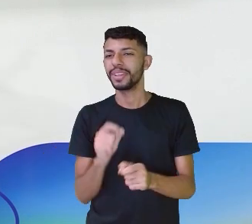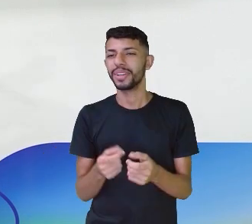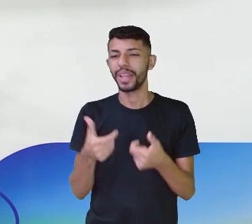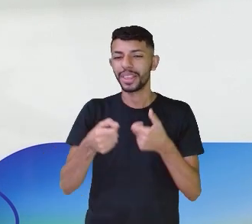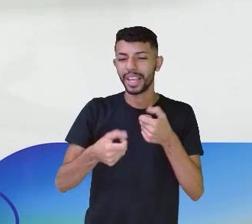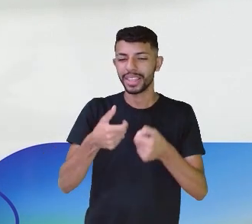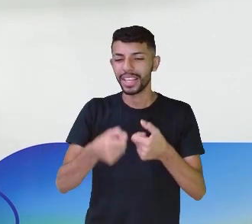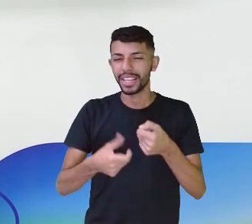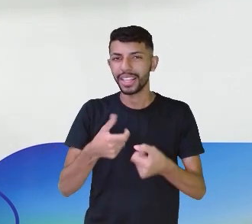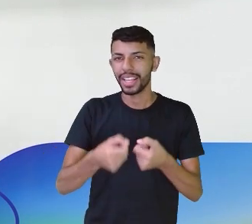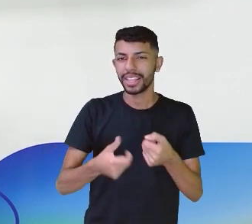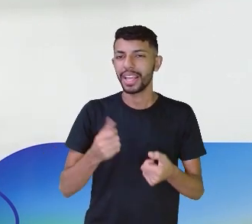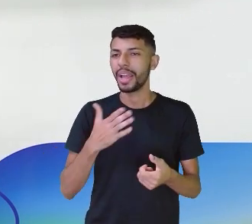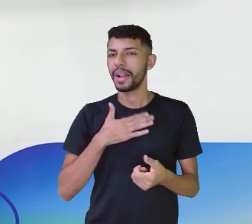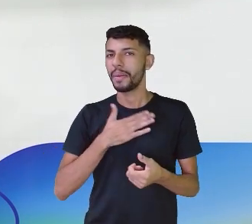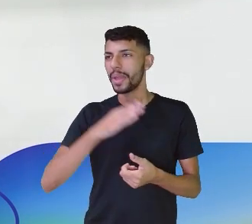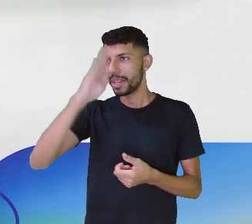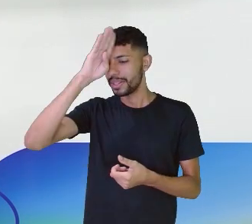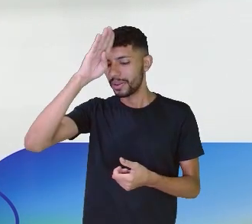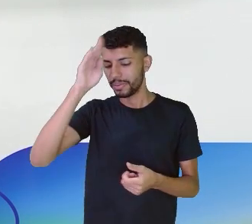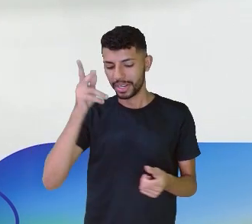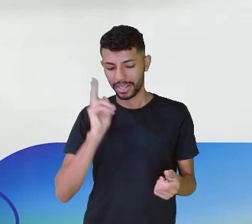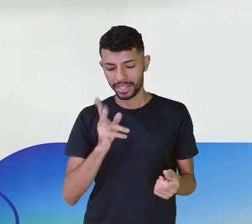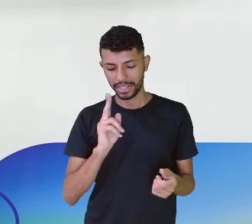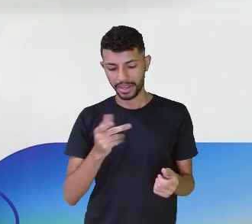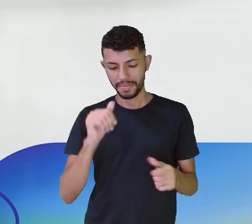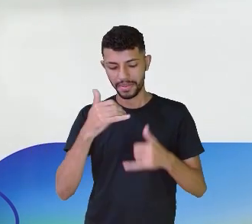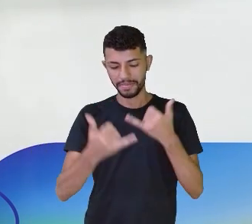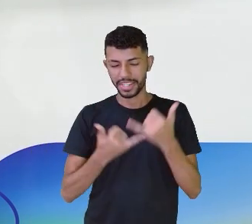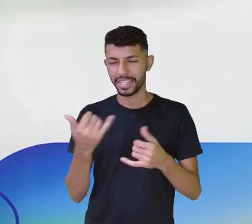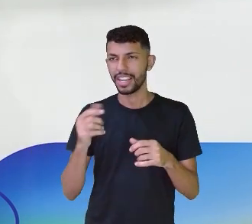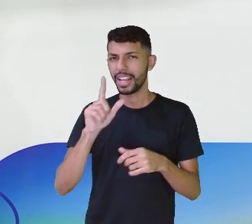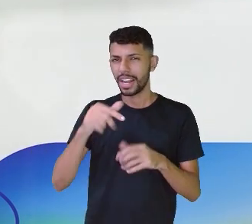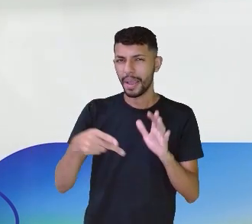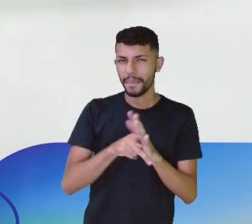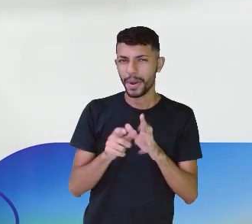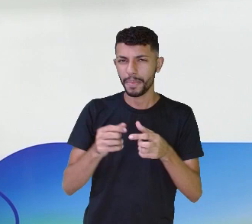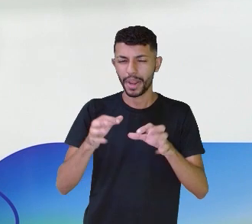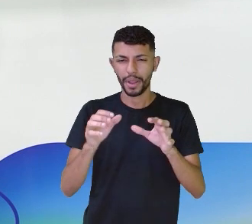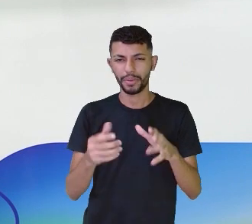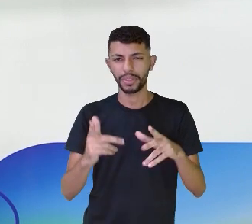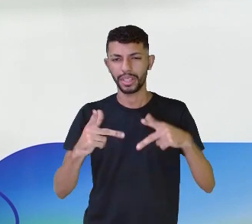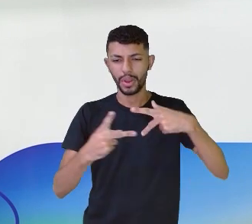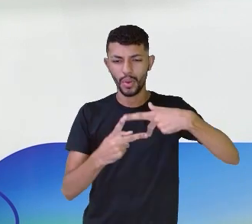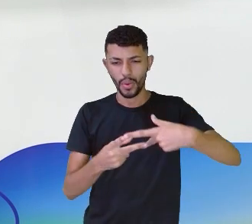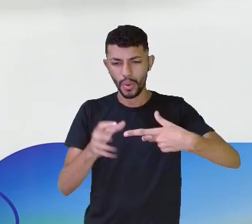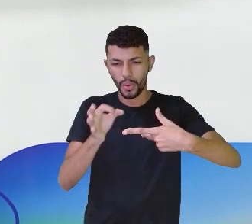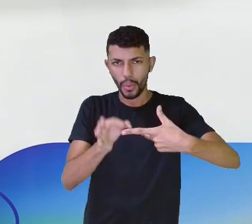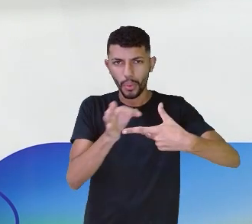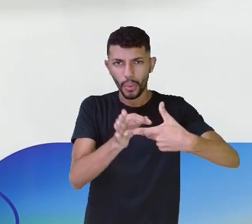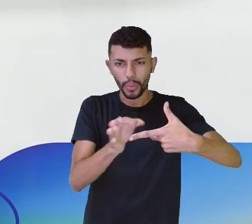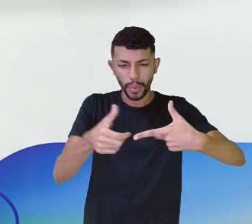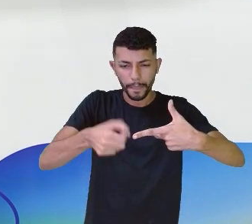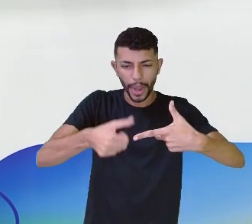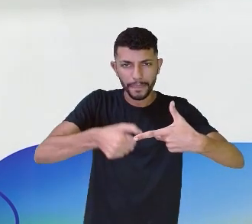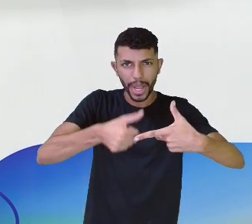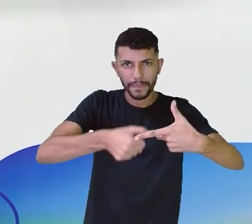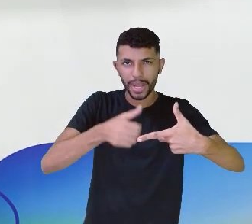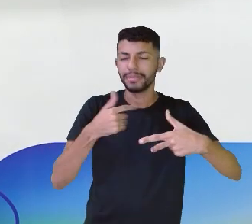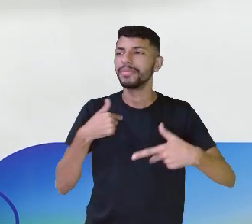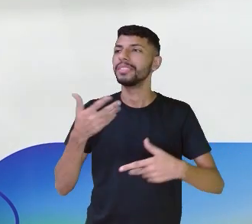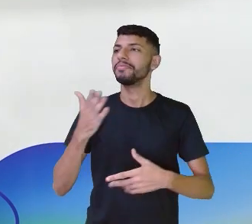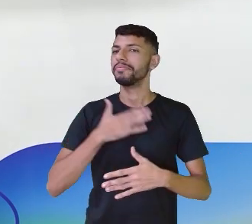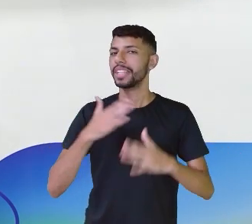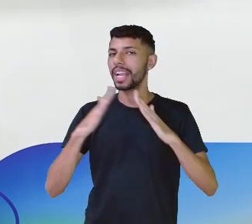né? Quando ela não está mexendo, eu fico. Não são aquelas bolinhas, né, que você fica apertando. Na minha casa tem um e eu utilizo de vez